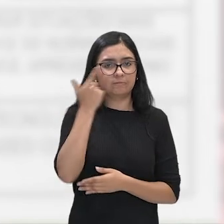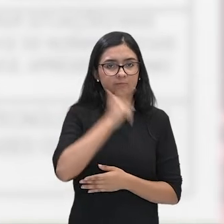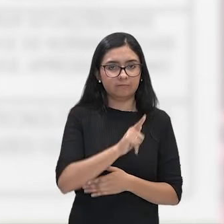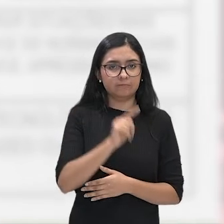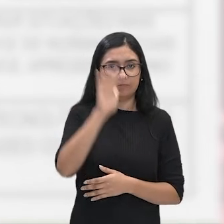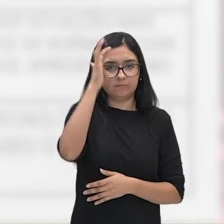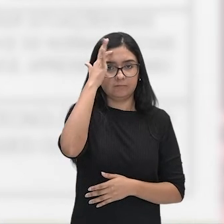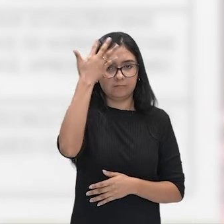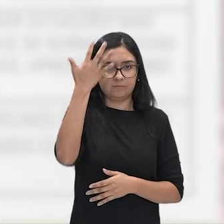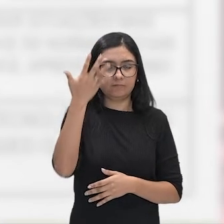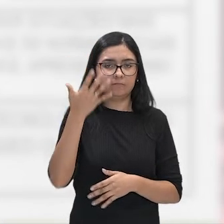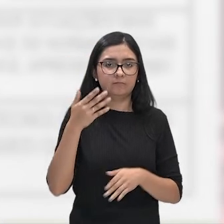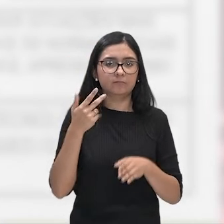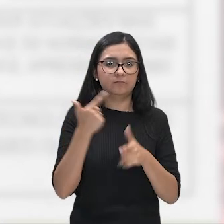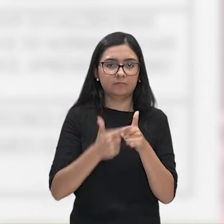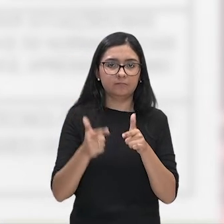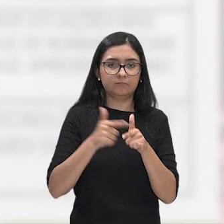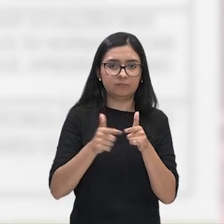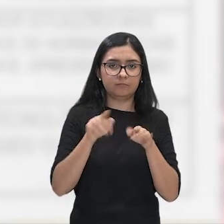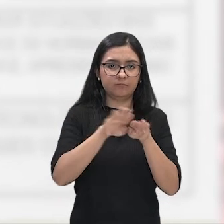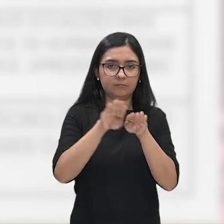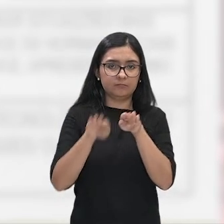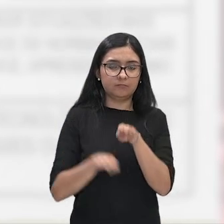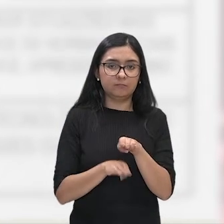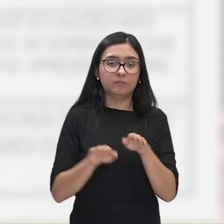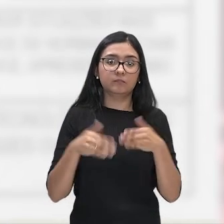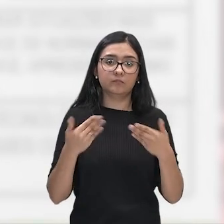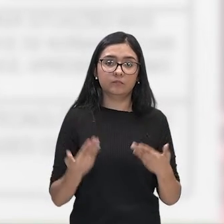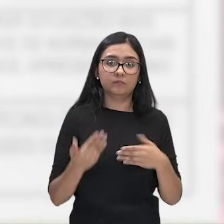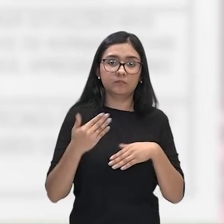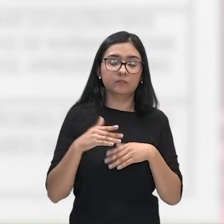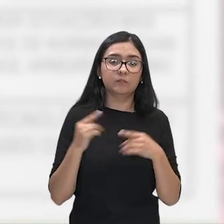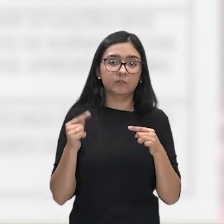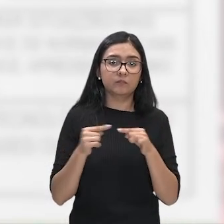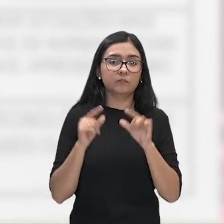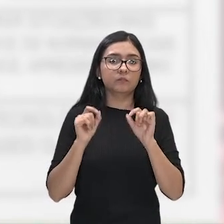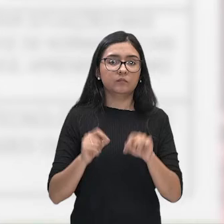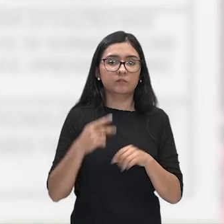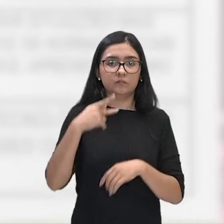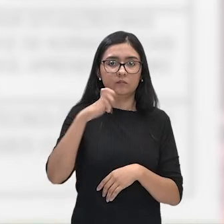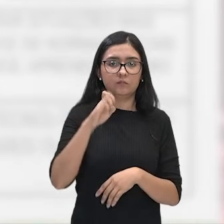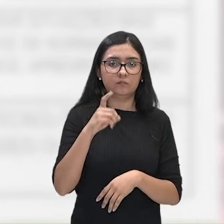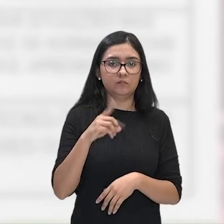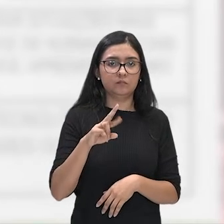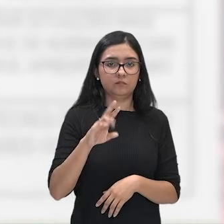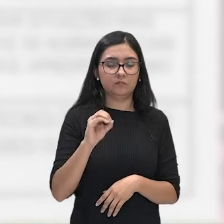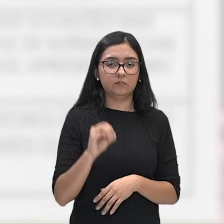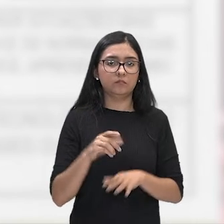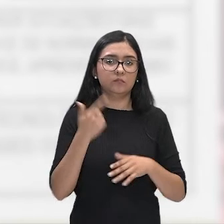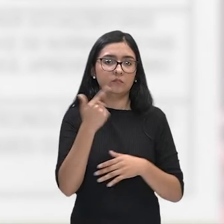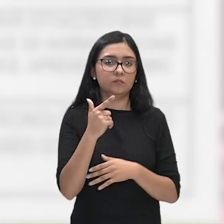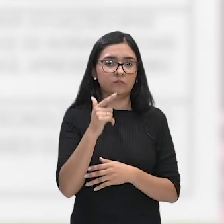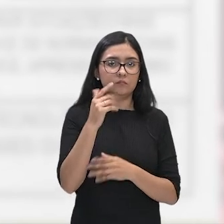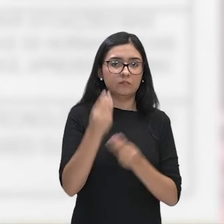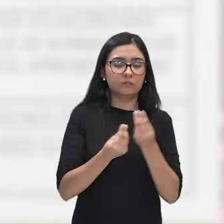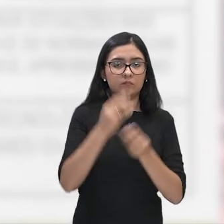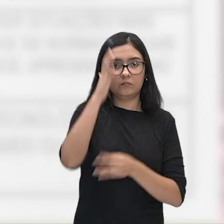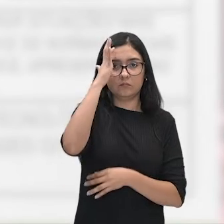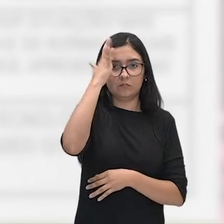fim? Então, de acordo com Pedro Conceição, não há soluções específicas para